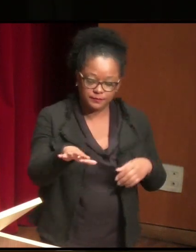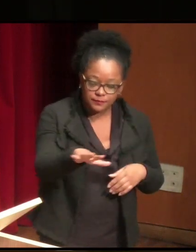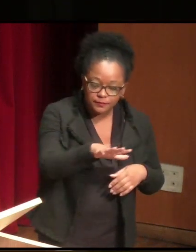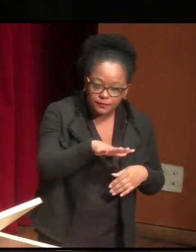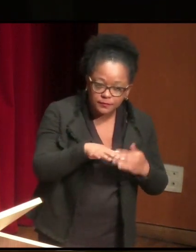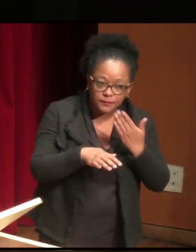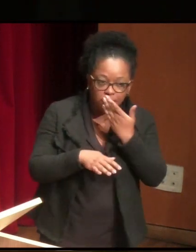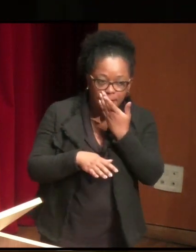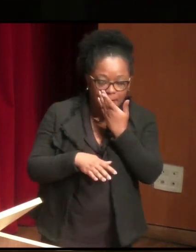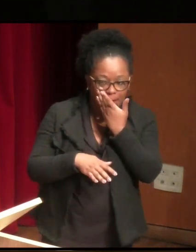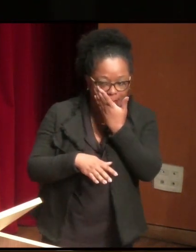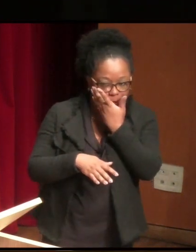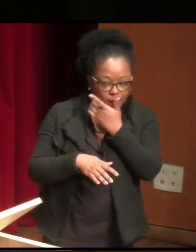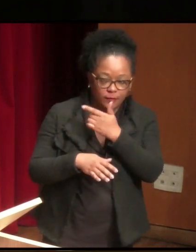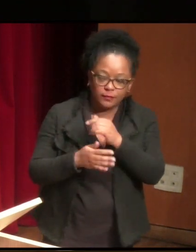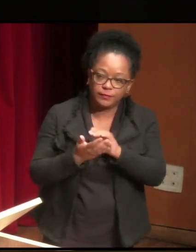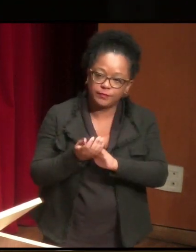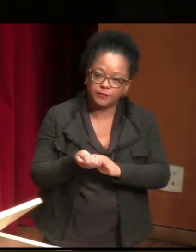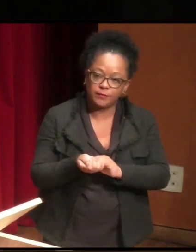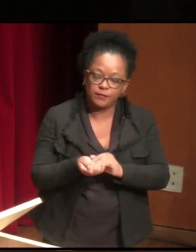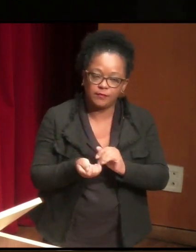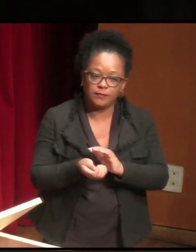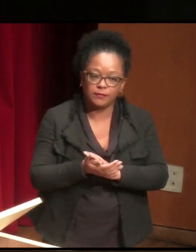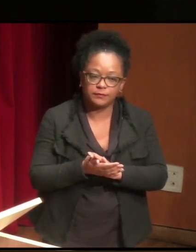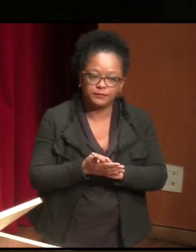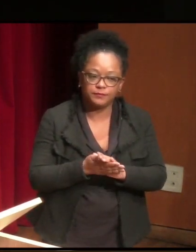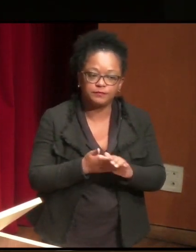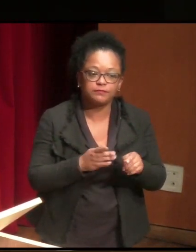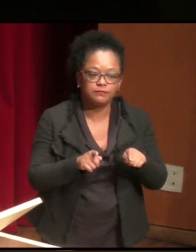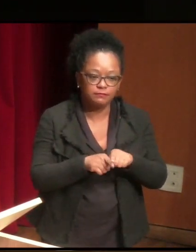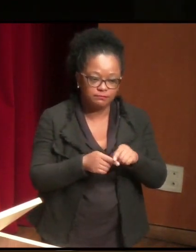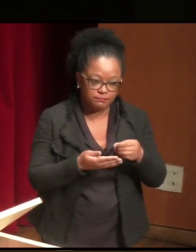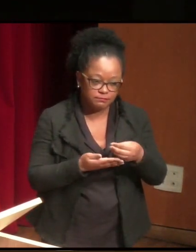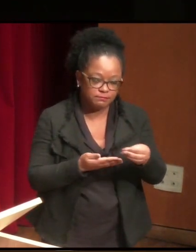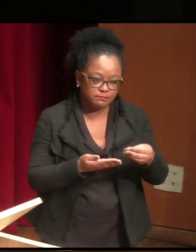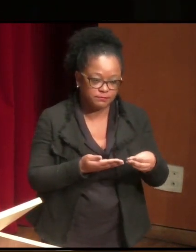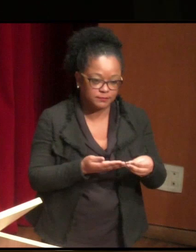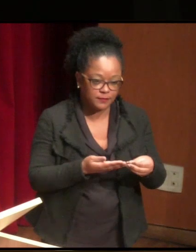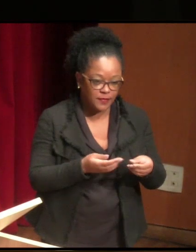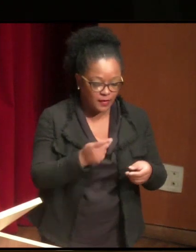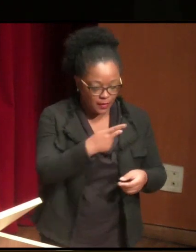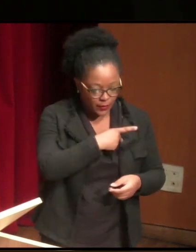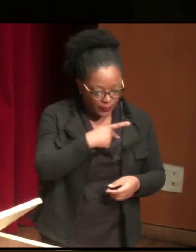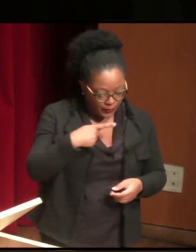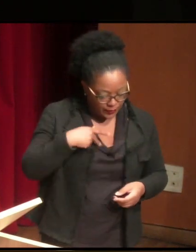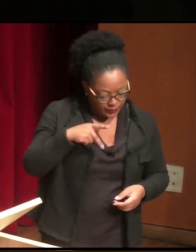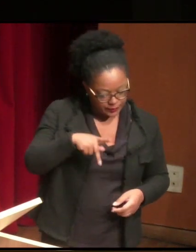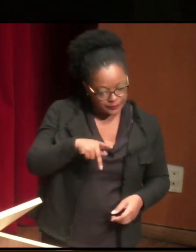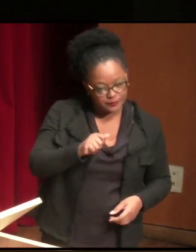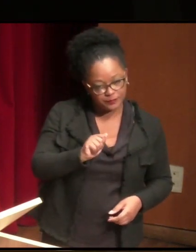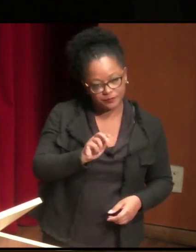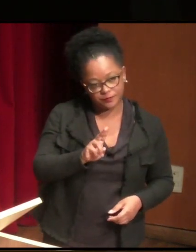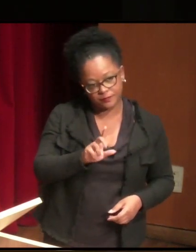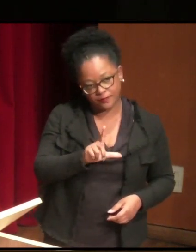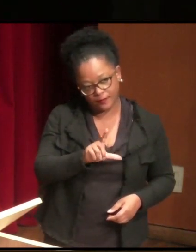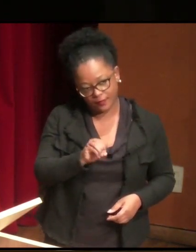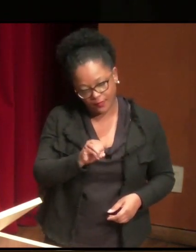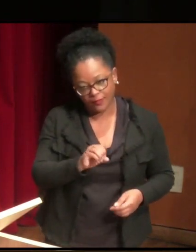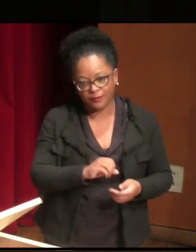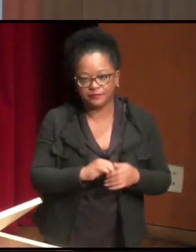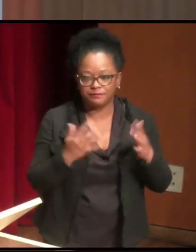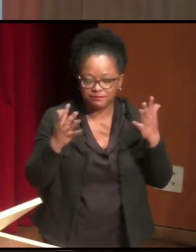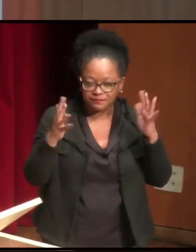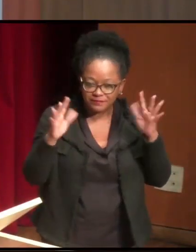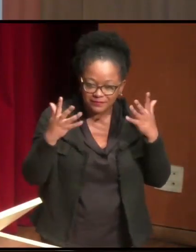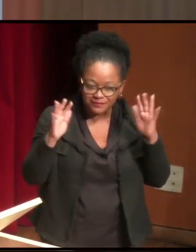desses materiais cheguem até você, e tem feito isso. Reverendo Paulo Teixeira, vamos recebê-lo com alegria também nesse momento?